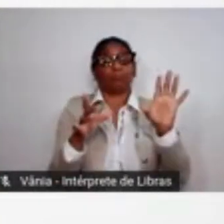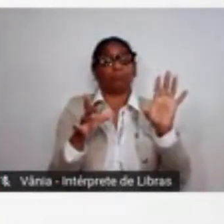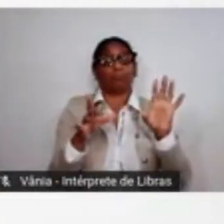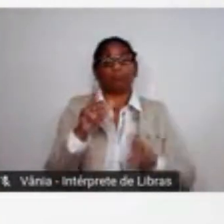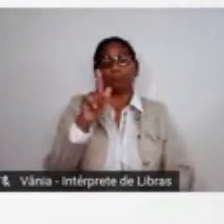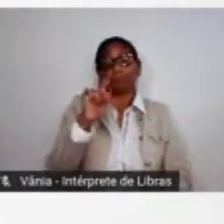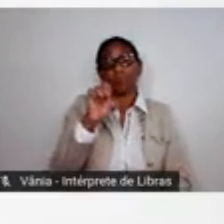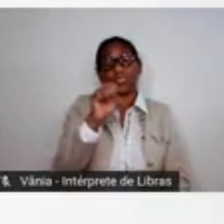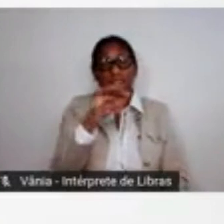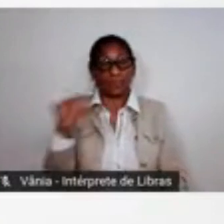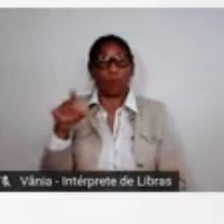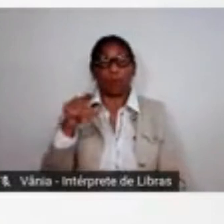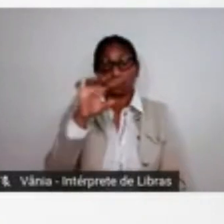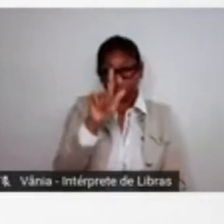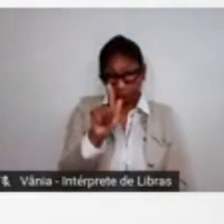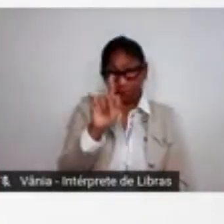E estamos